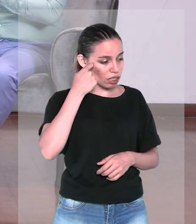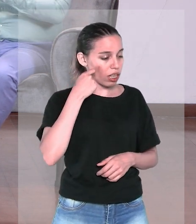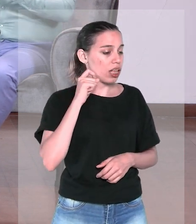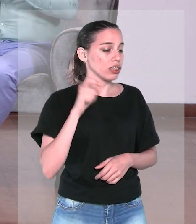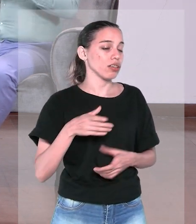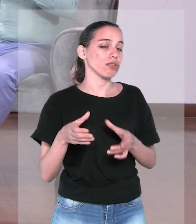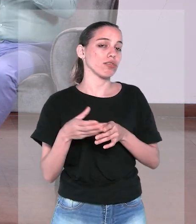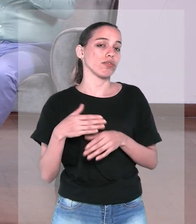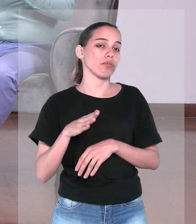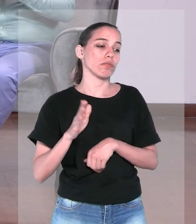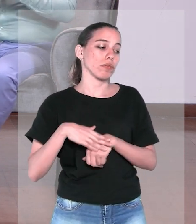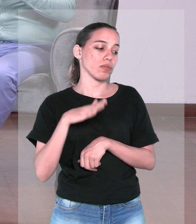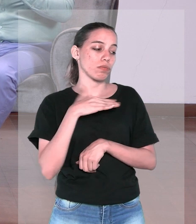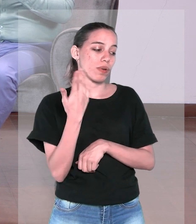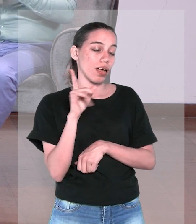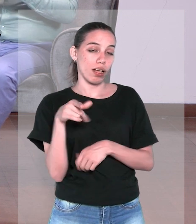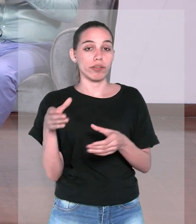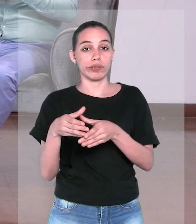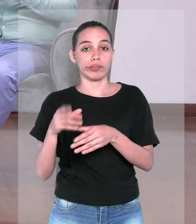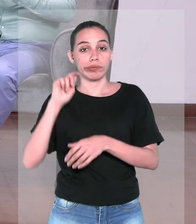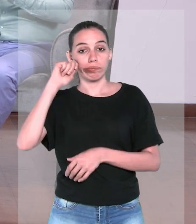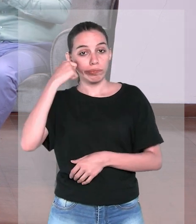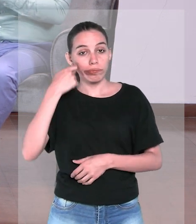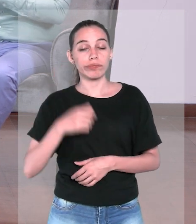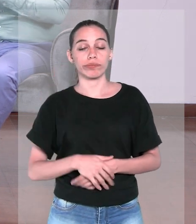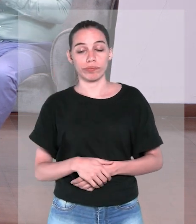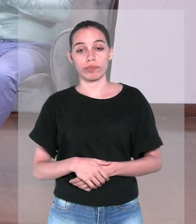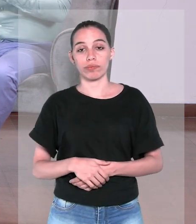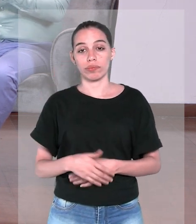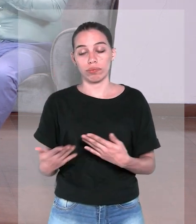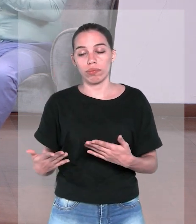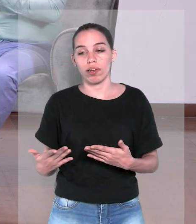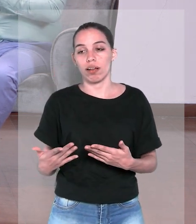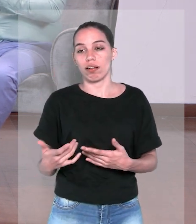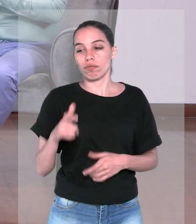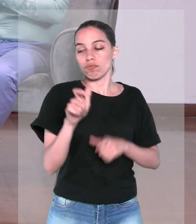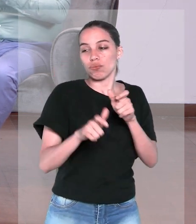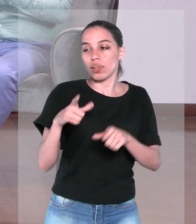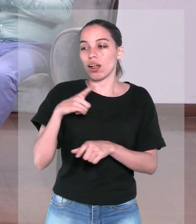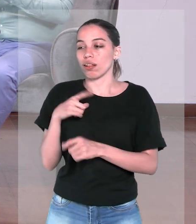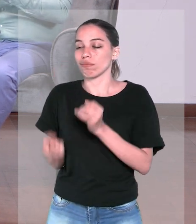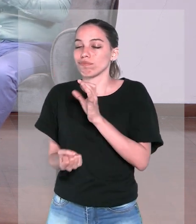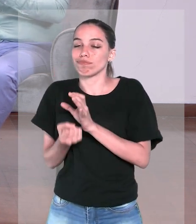negro. E isso ser dito e ser feito na publicização. Eu não escondo